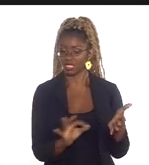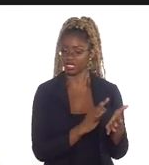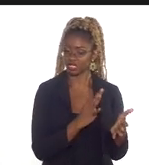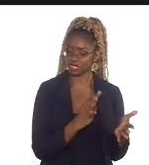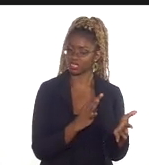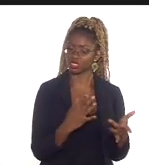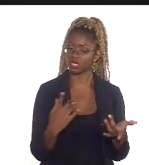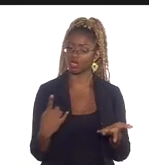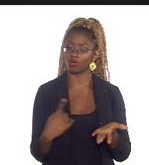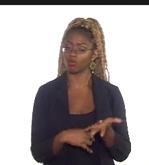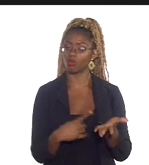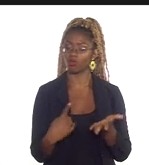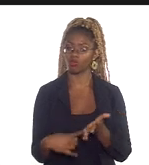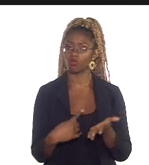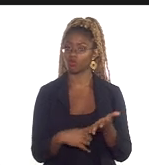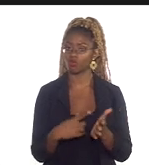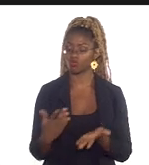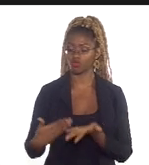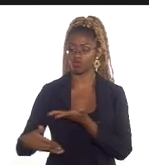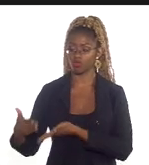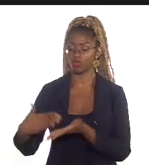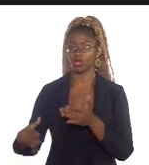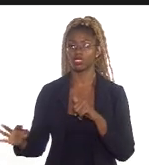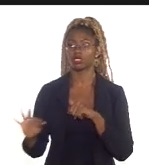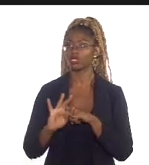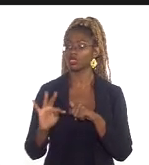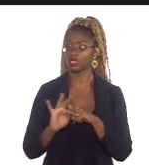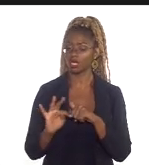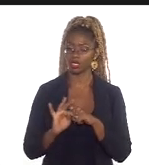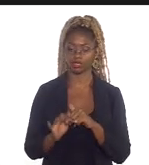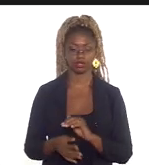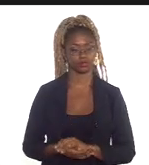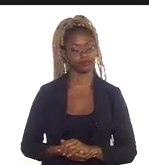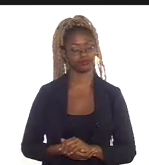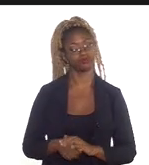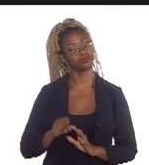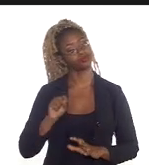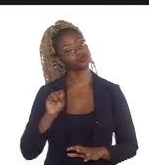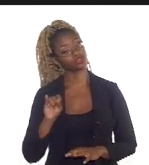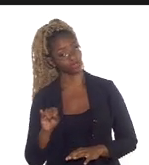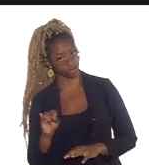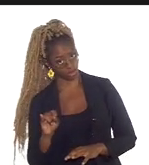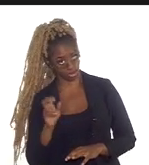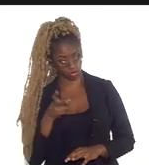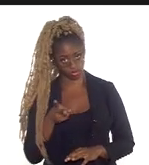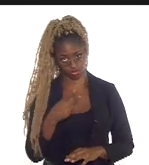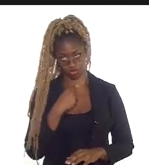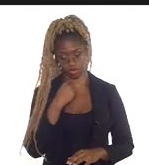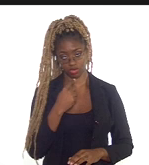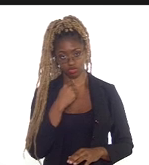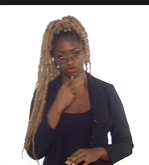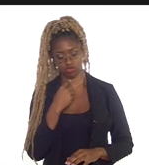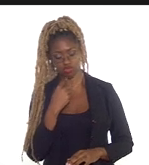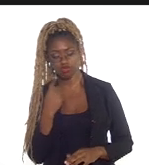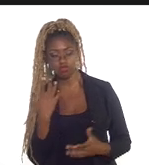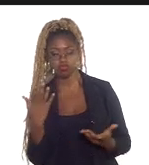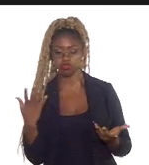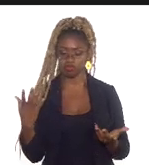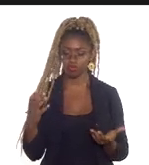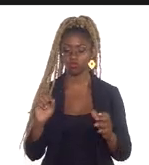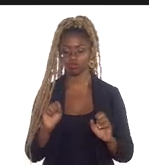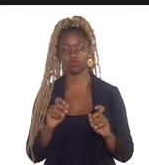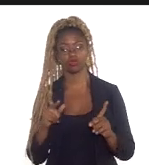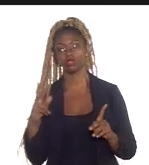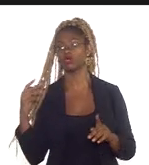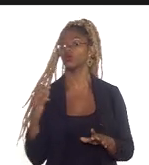o acordo de cooperação técnica. Se ainda restar alguma dúvida, alguma aresta, ótimo,